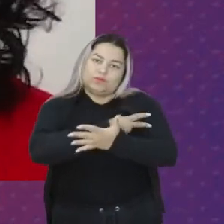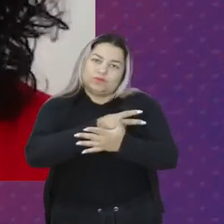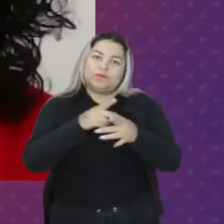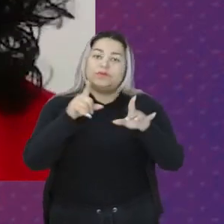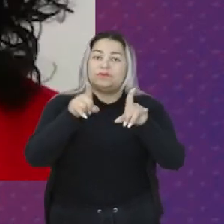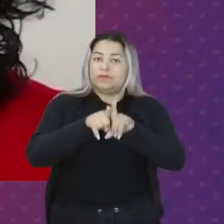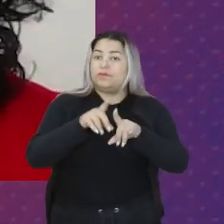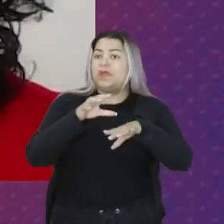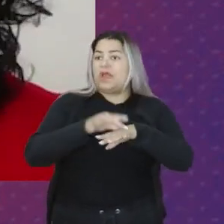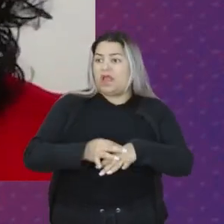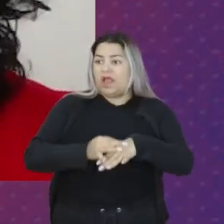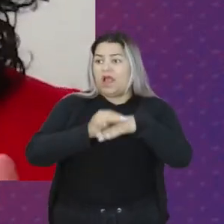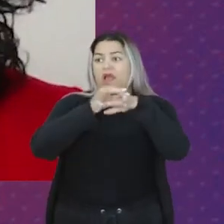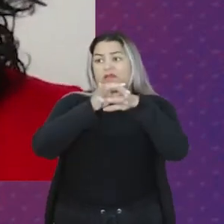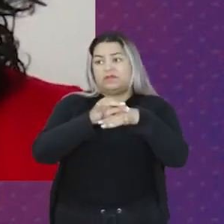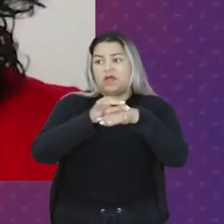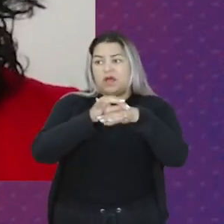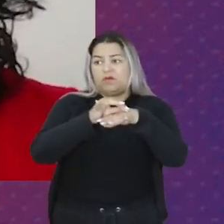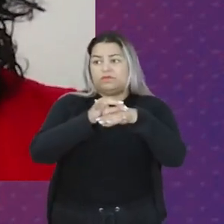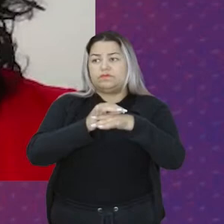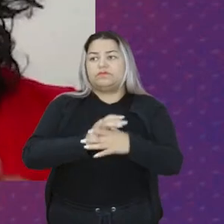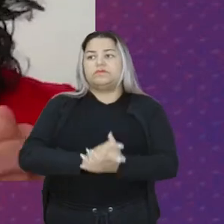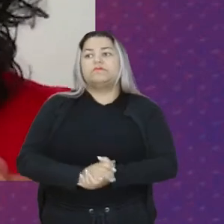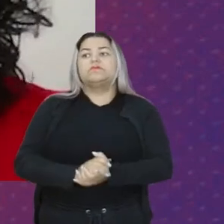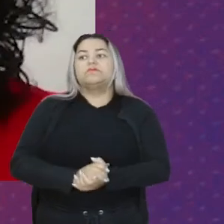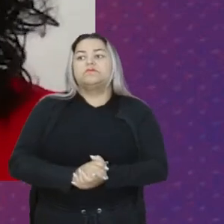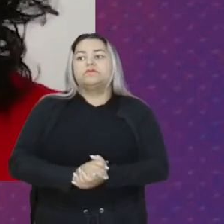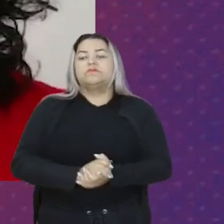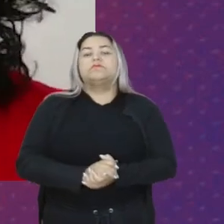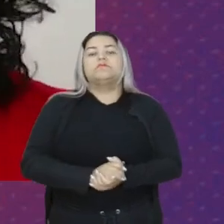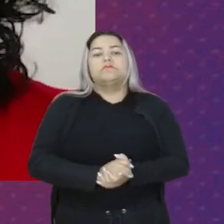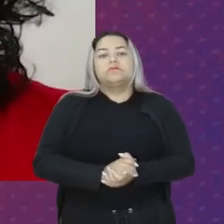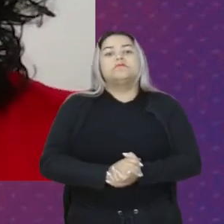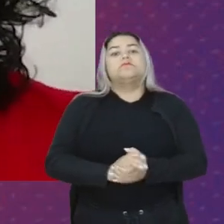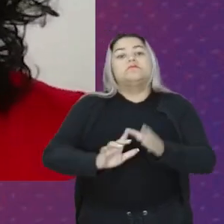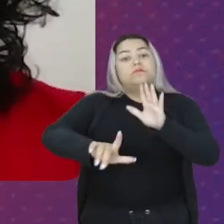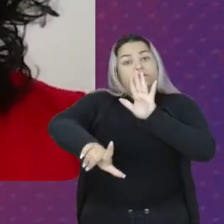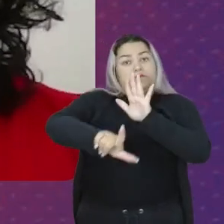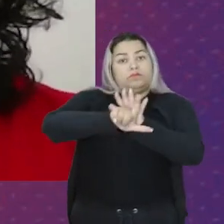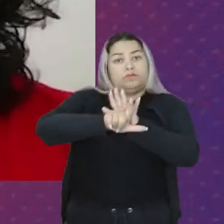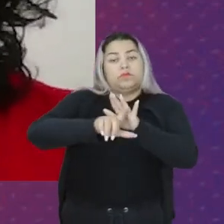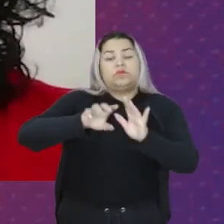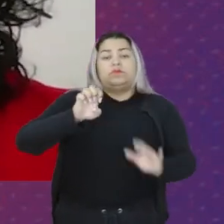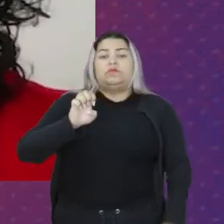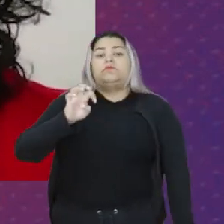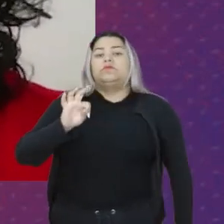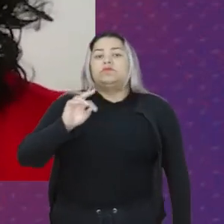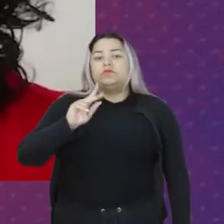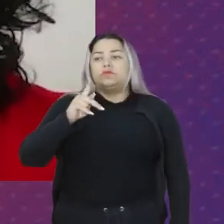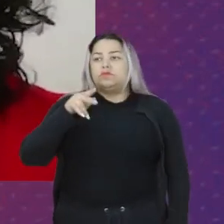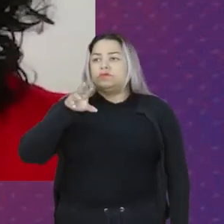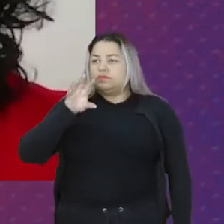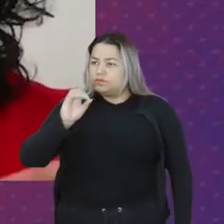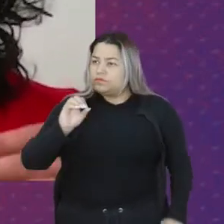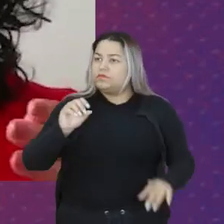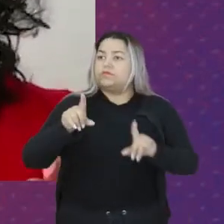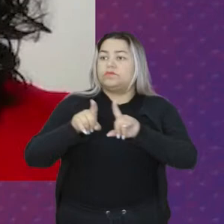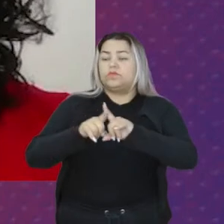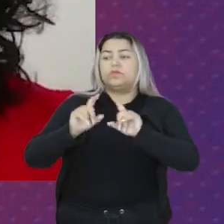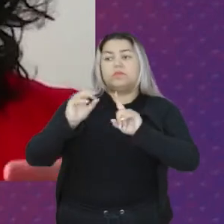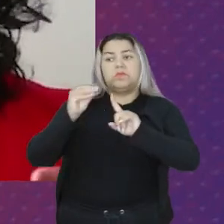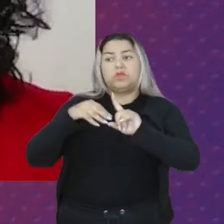conjunção carnal. E aí, essa lei do estupro de vulnerável, ela